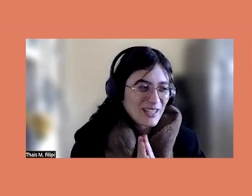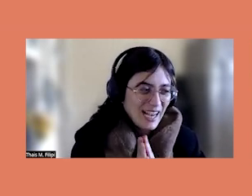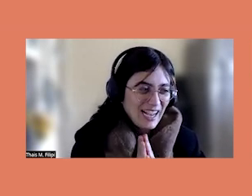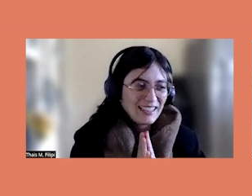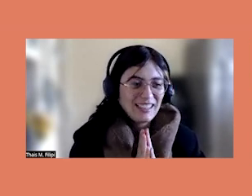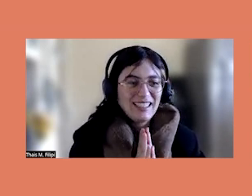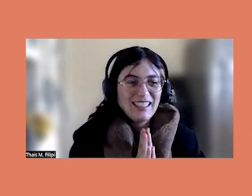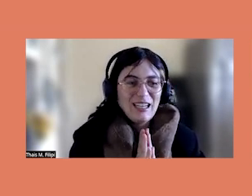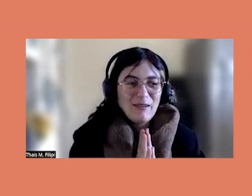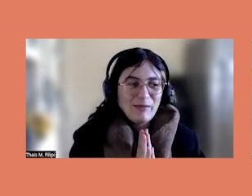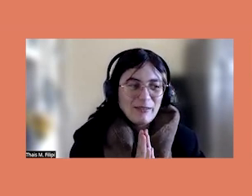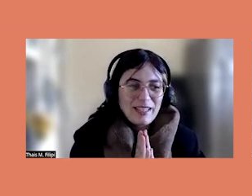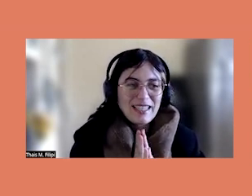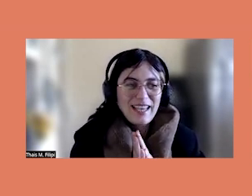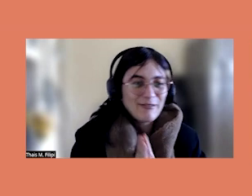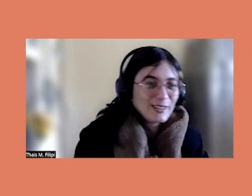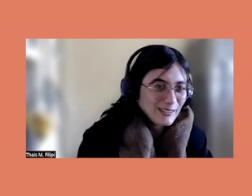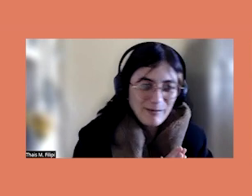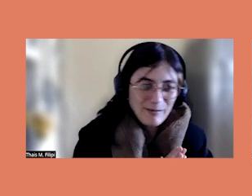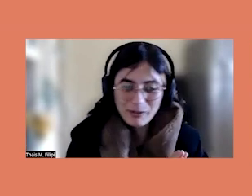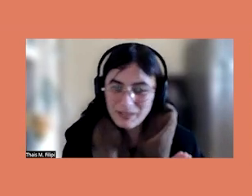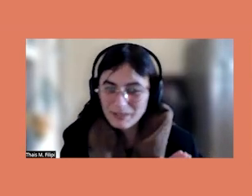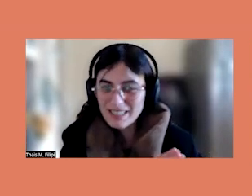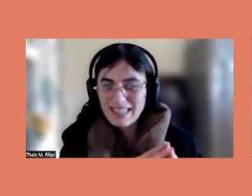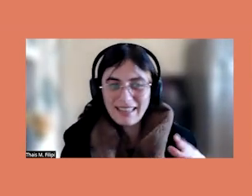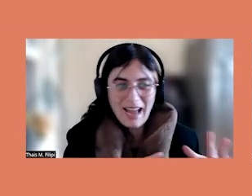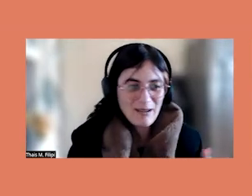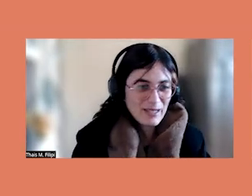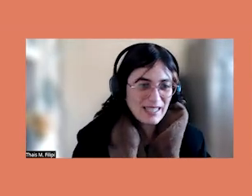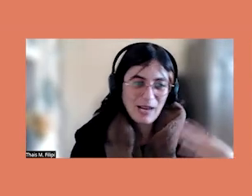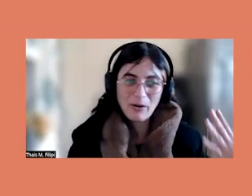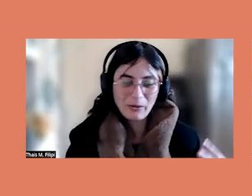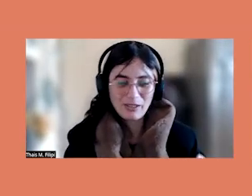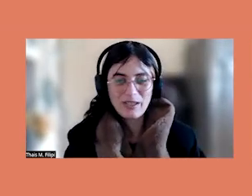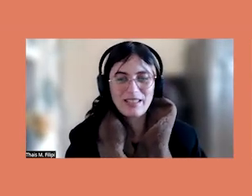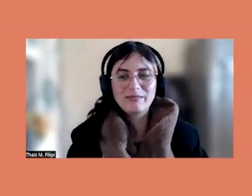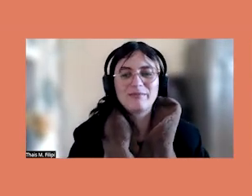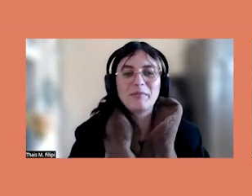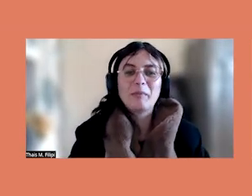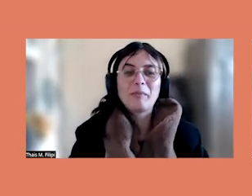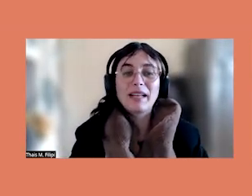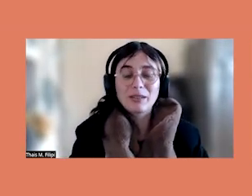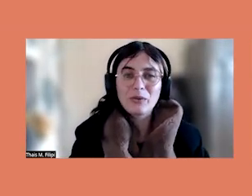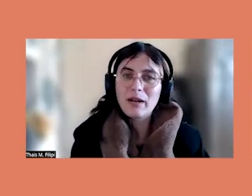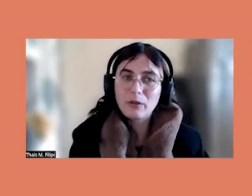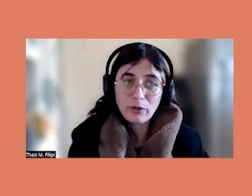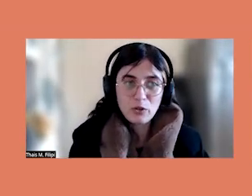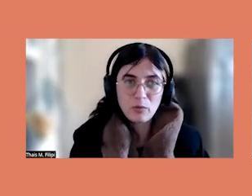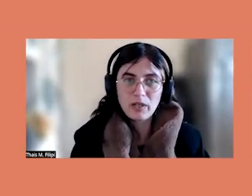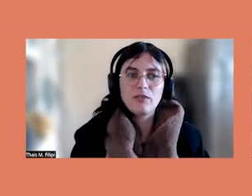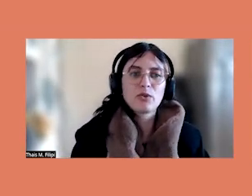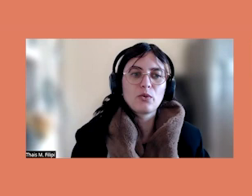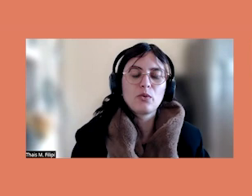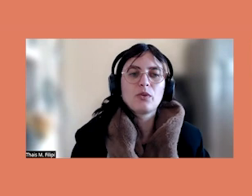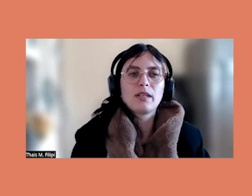sempre checar para ver se é vírgula, se é ponto e vírgula, se é tab, se é qualquer outra coisa, para dar tudo certo na hora de